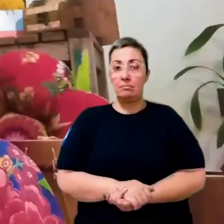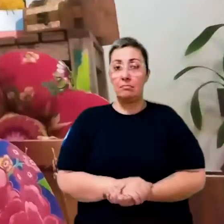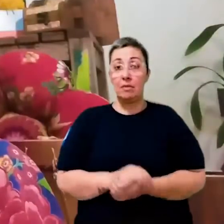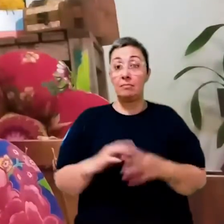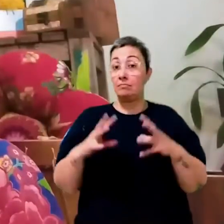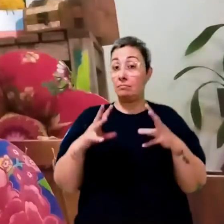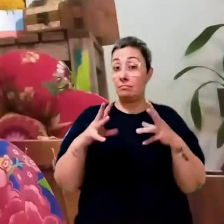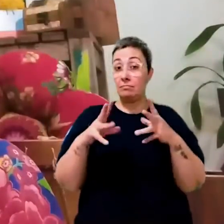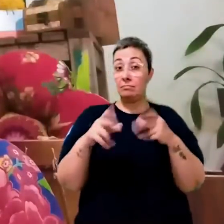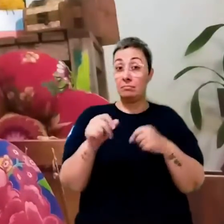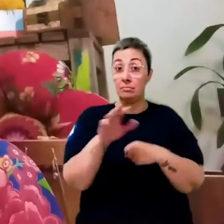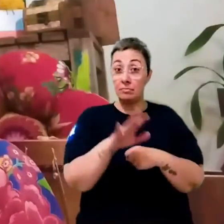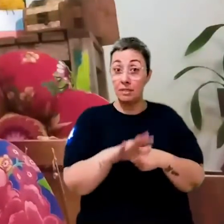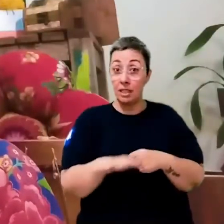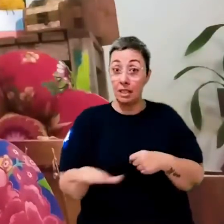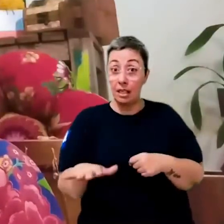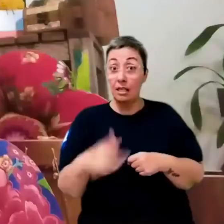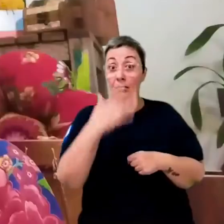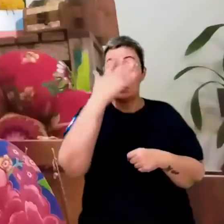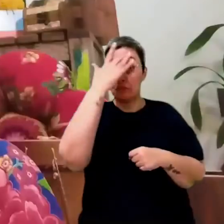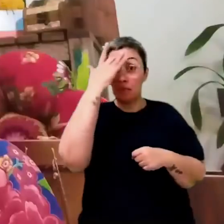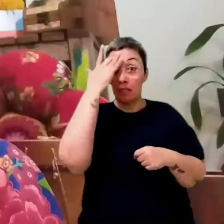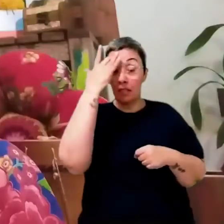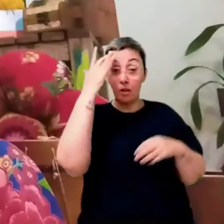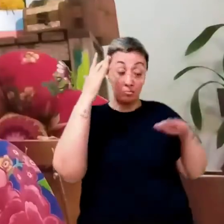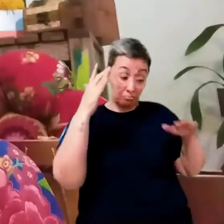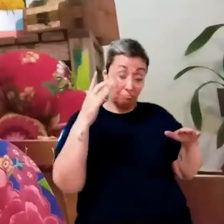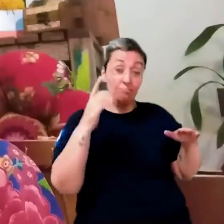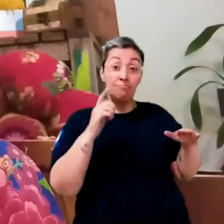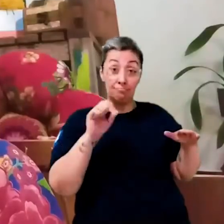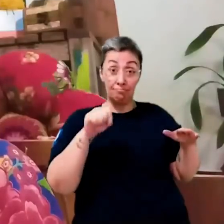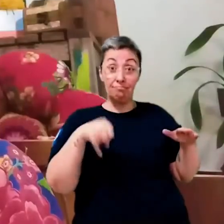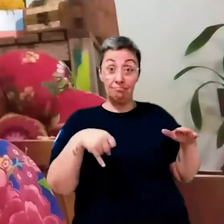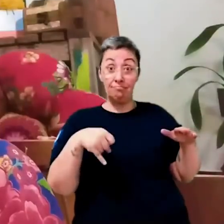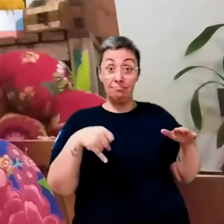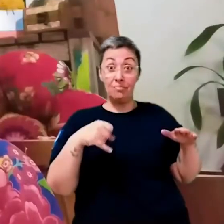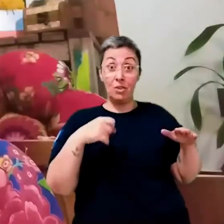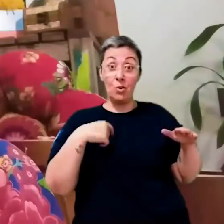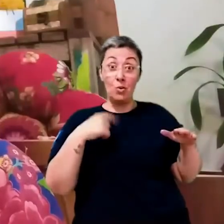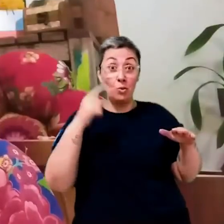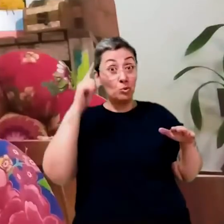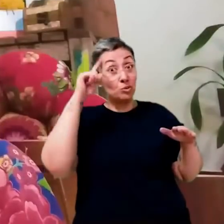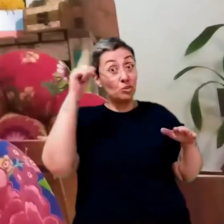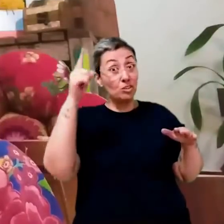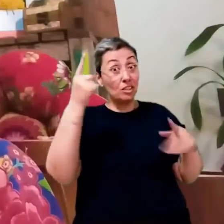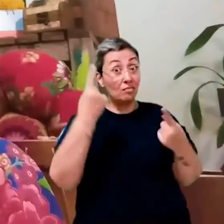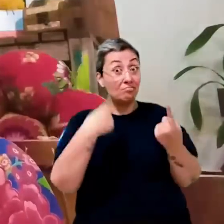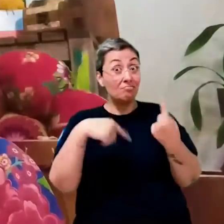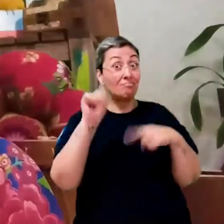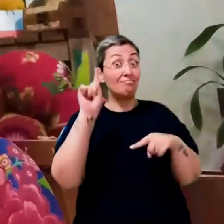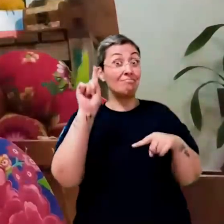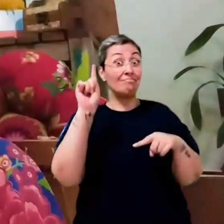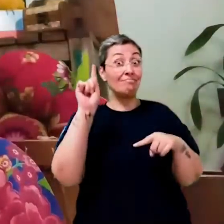Todas as crianças são pessoas pequenas que um dia vão mudar.